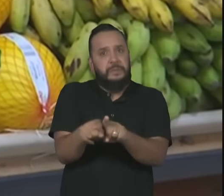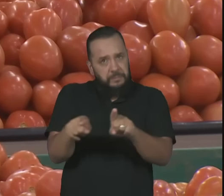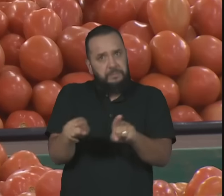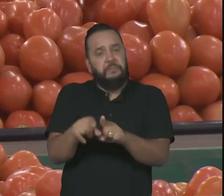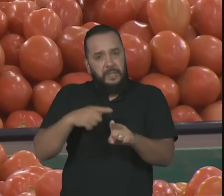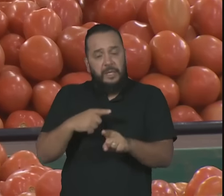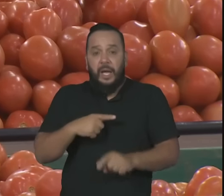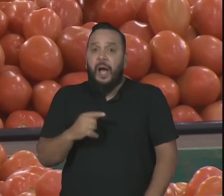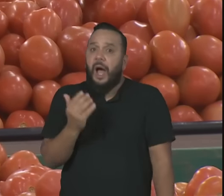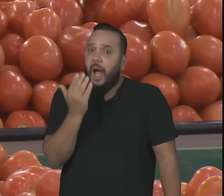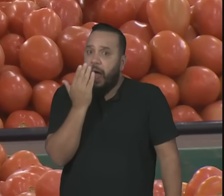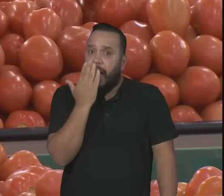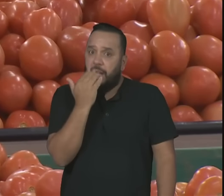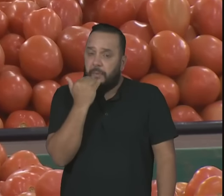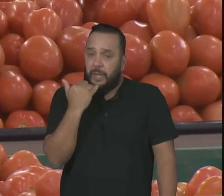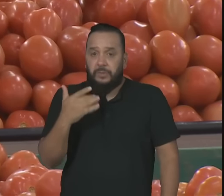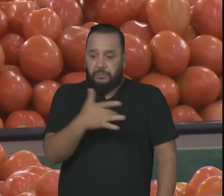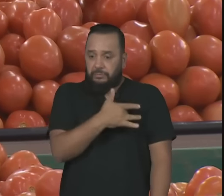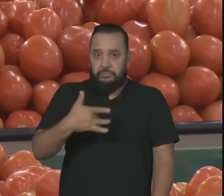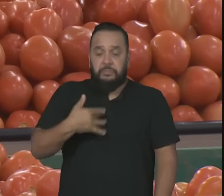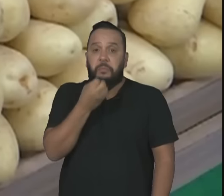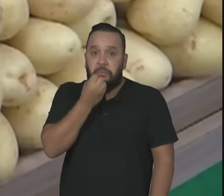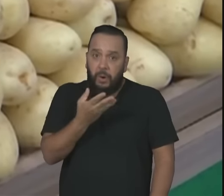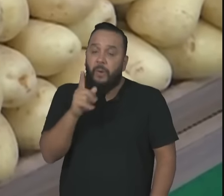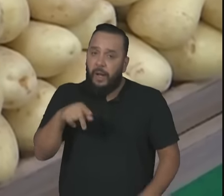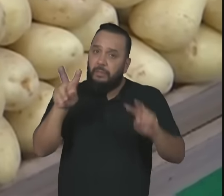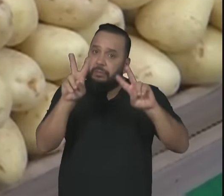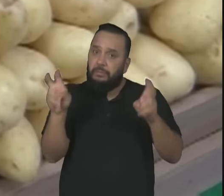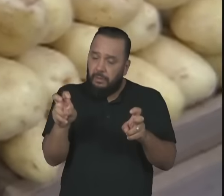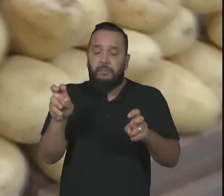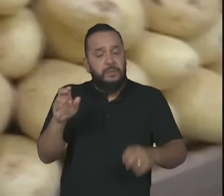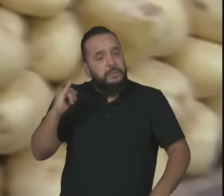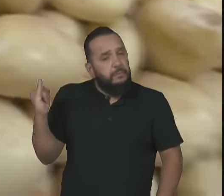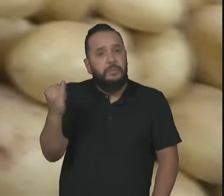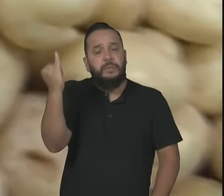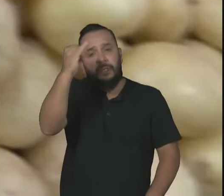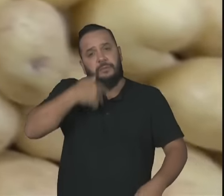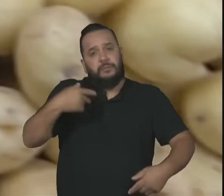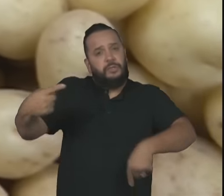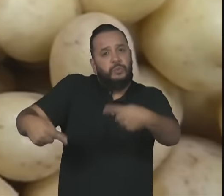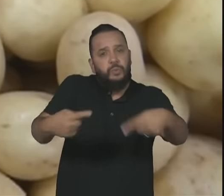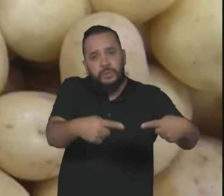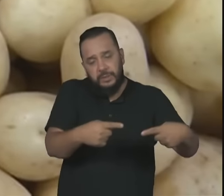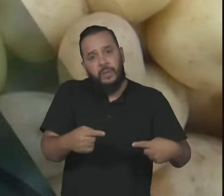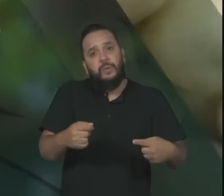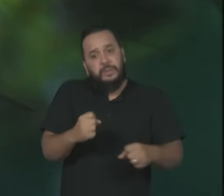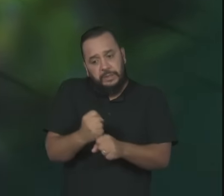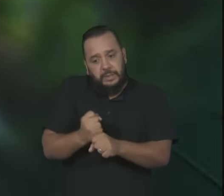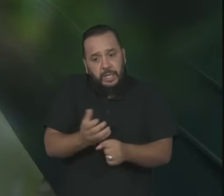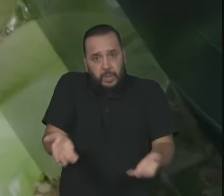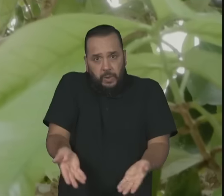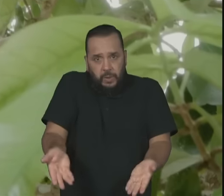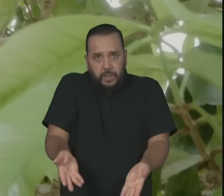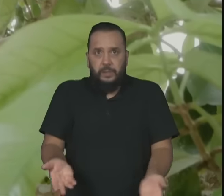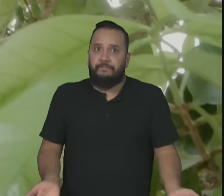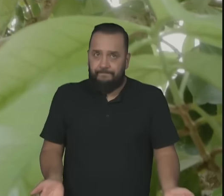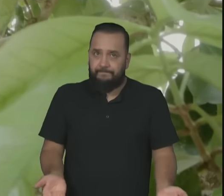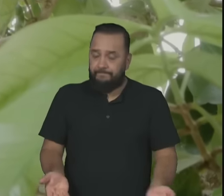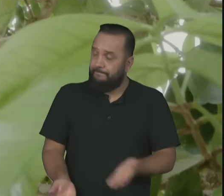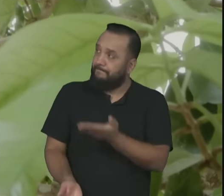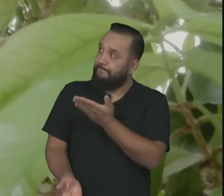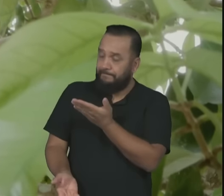saudáveis também estão no topo da lista de assuntos com prioridade nas discussões deste ano.